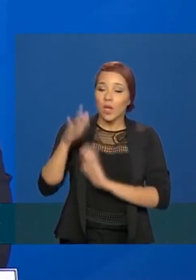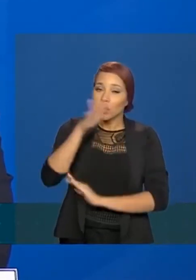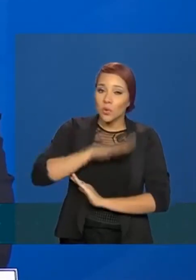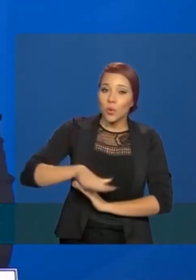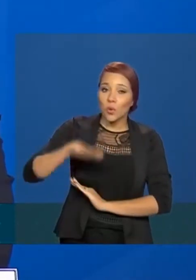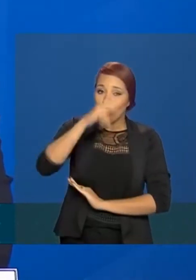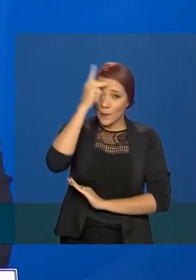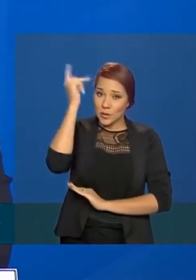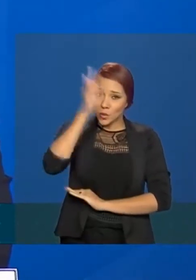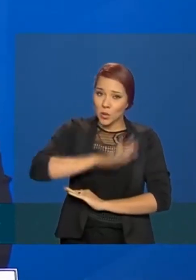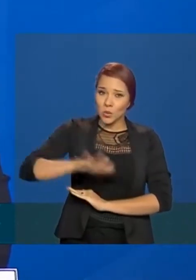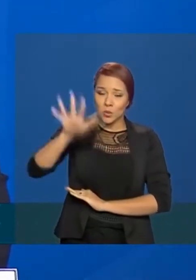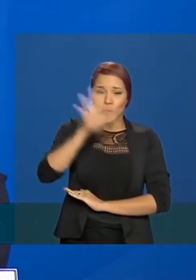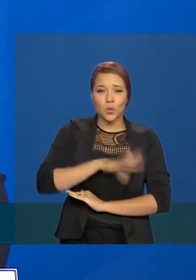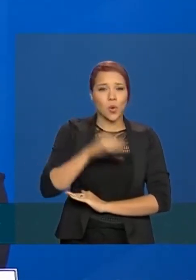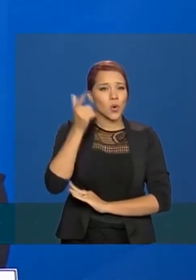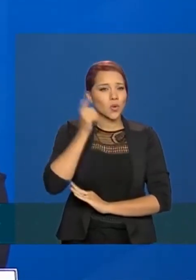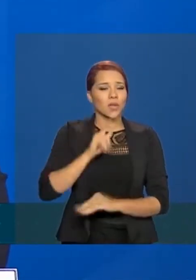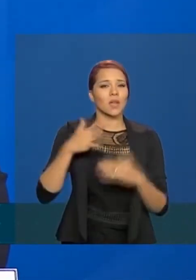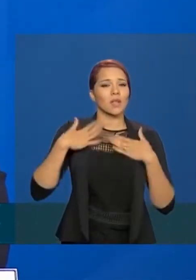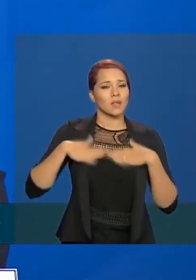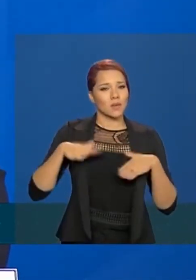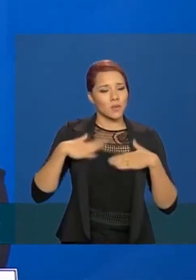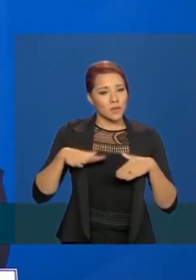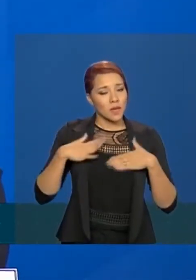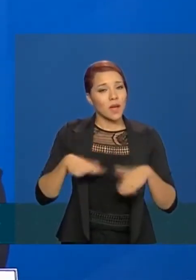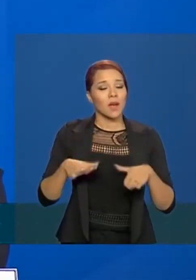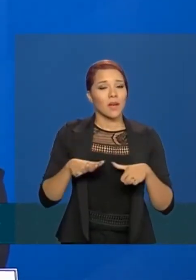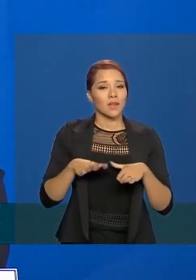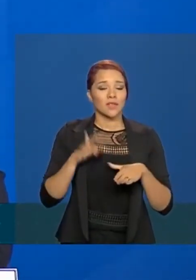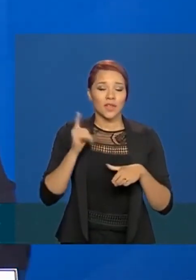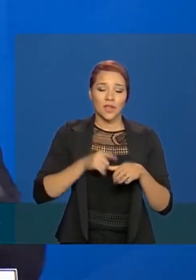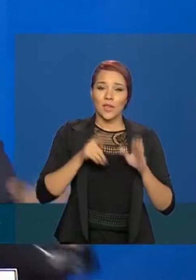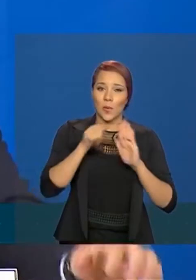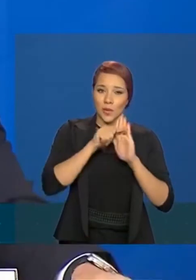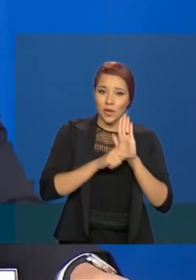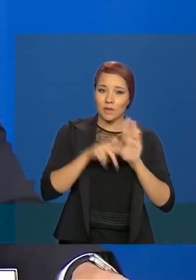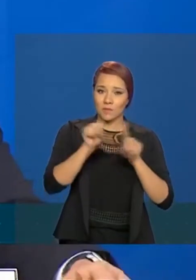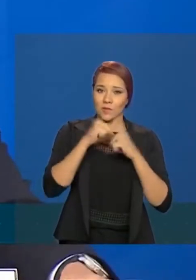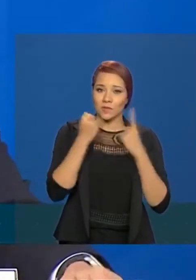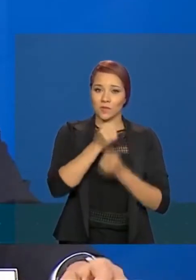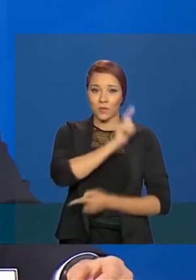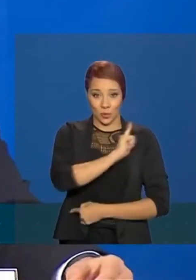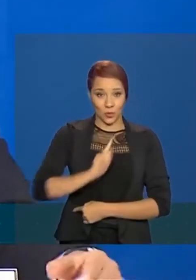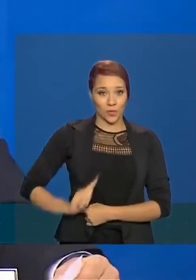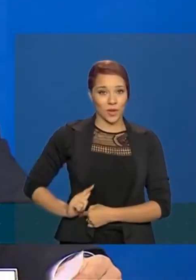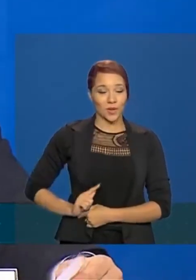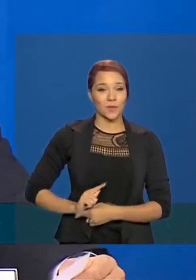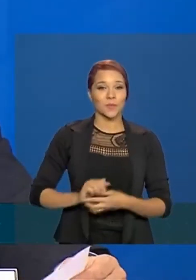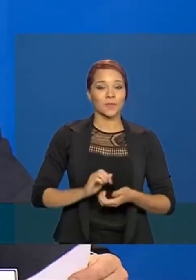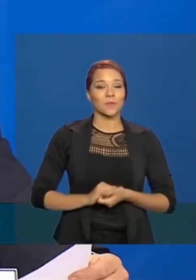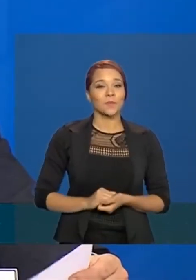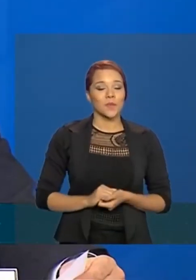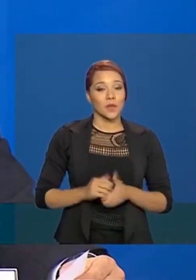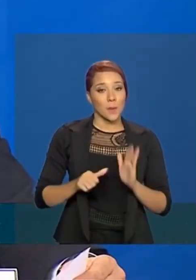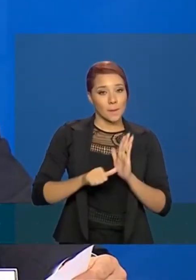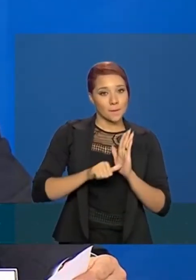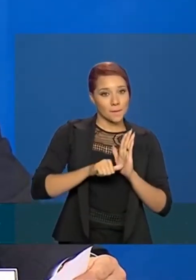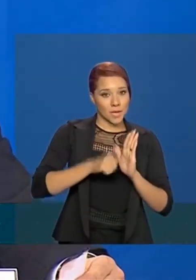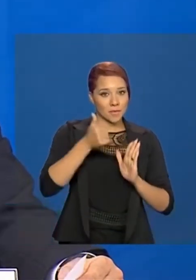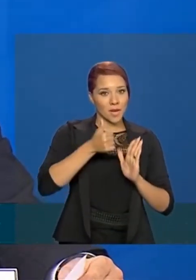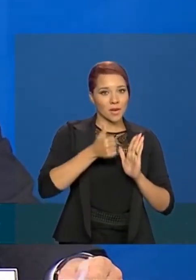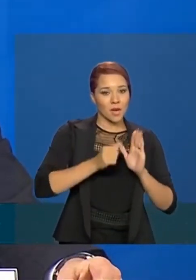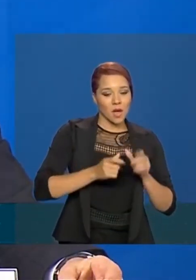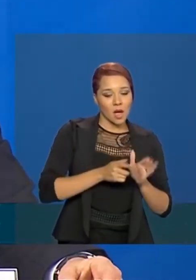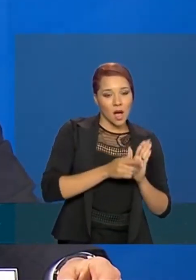aquelas pessoas que estão sob a cobertura dos programas sociais do governo federal. Primeiro, nós ampliamos para